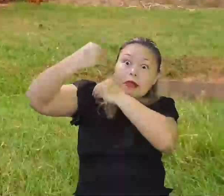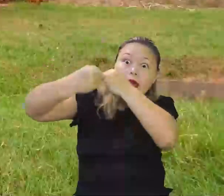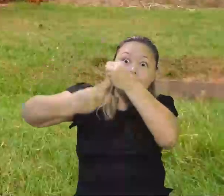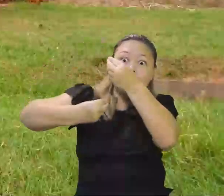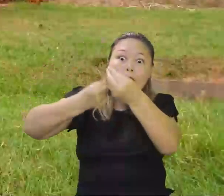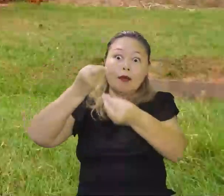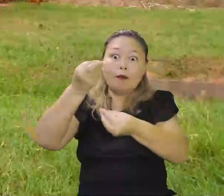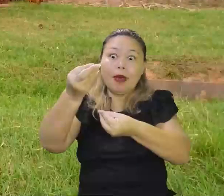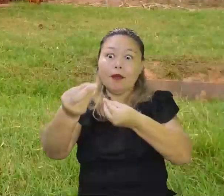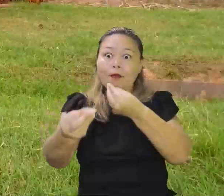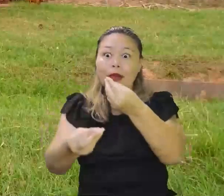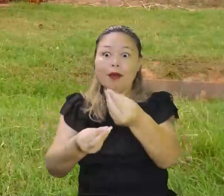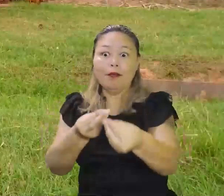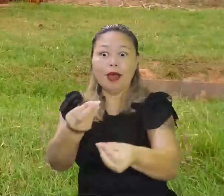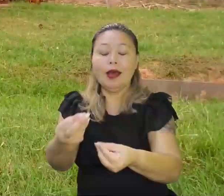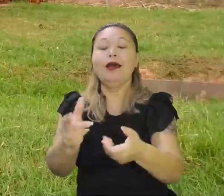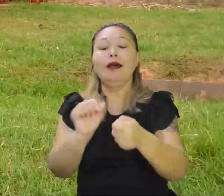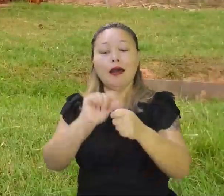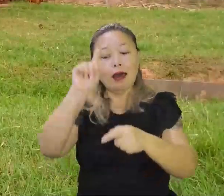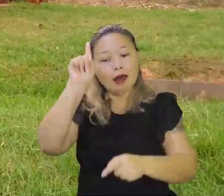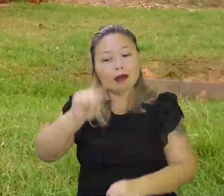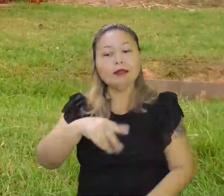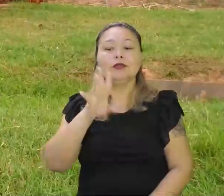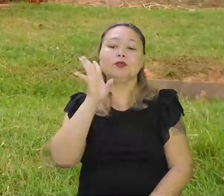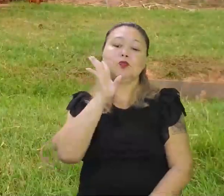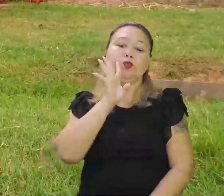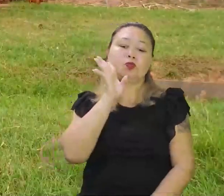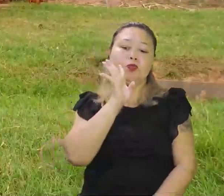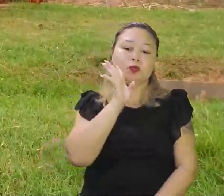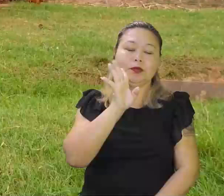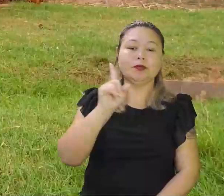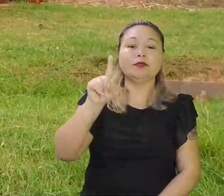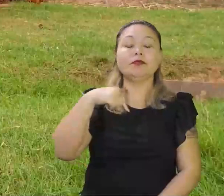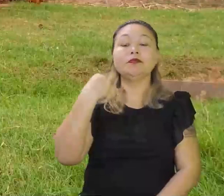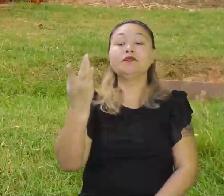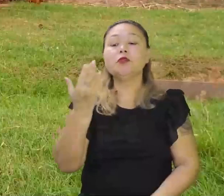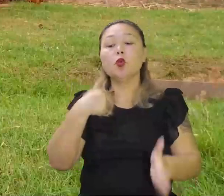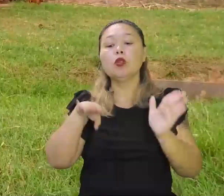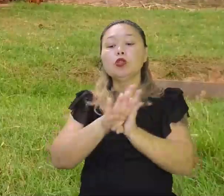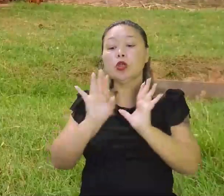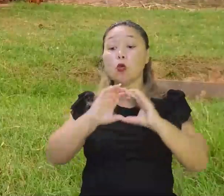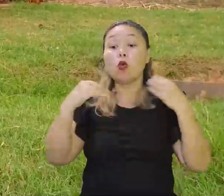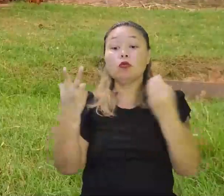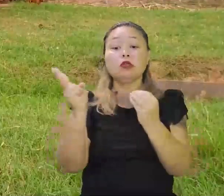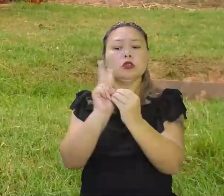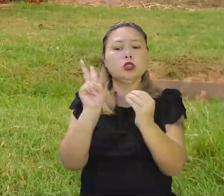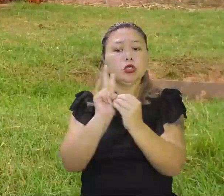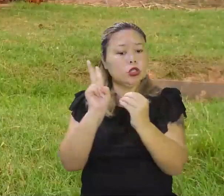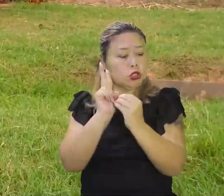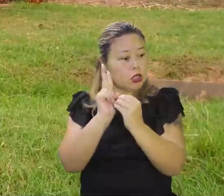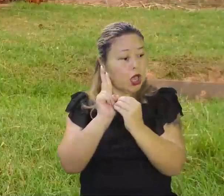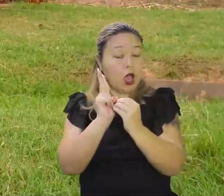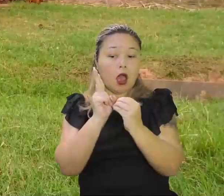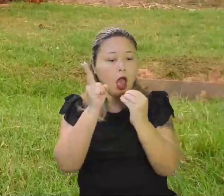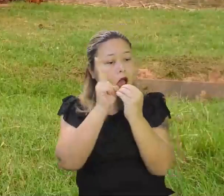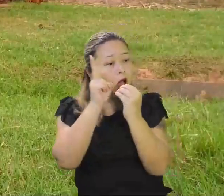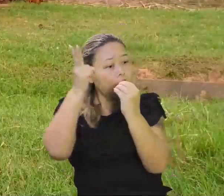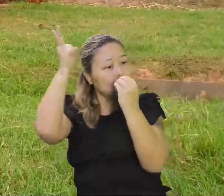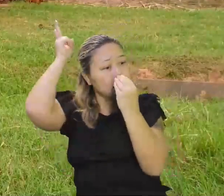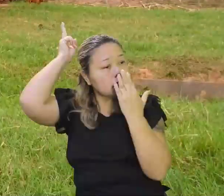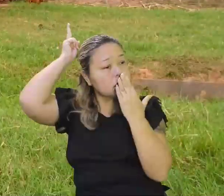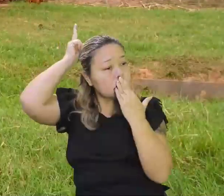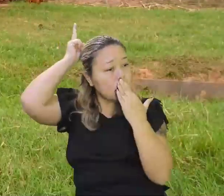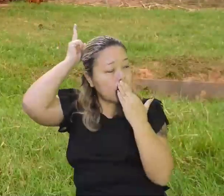para filho e isso é muito legal. Quando a gente chega, por exemplo, numa comunidade indígena, que eles têm a cultura de fazer,